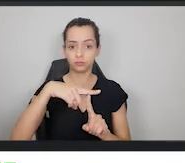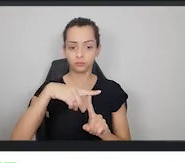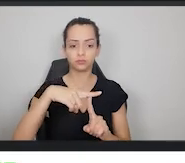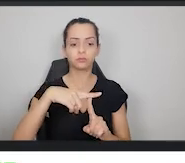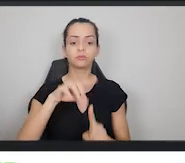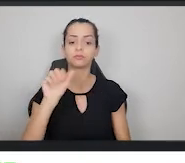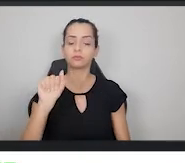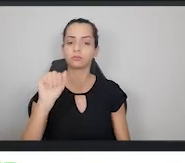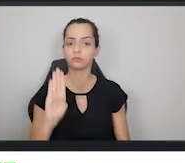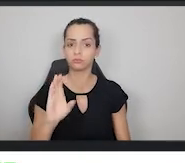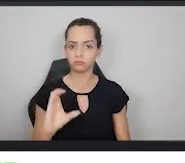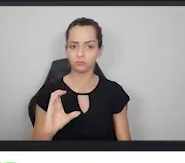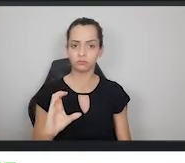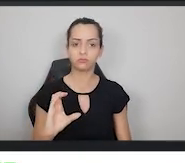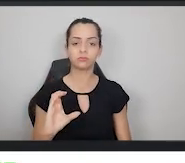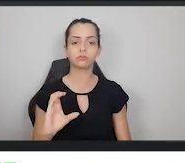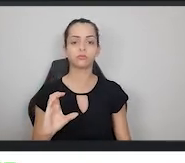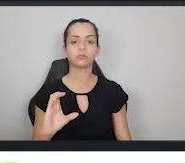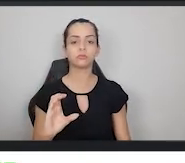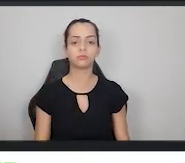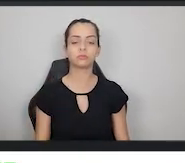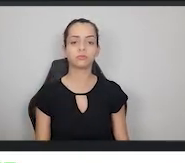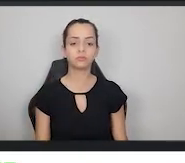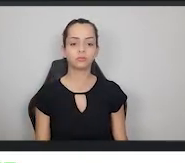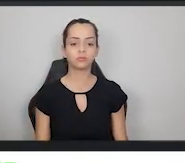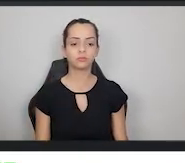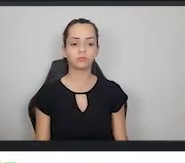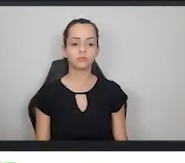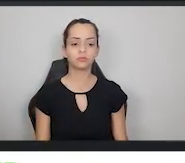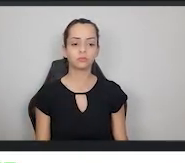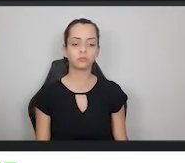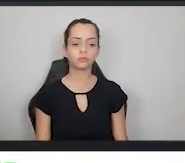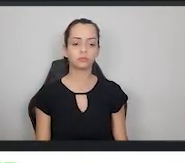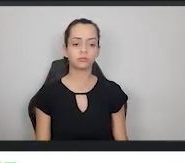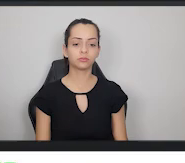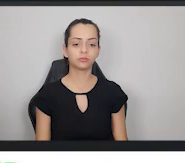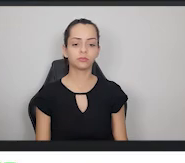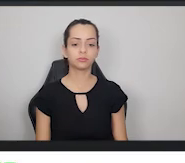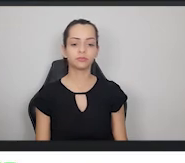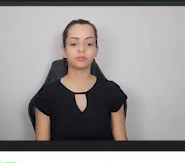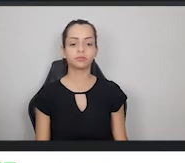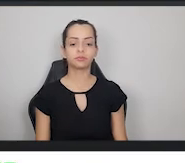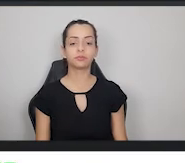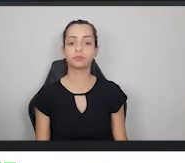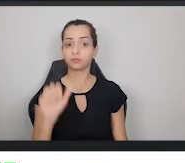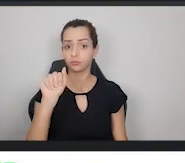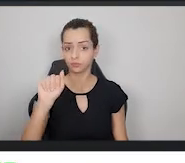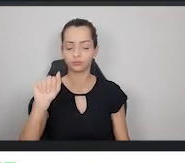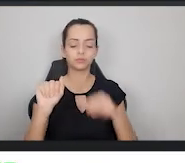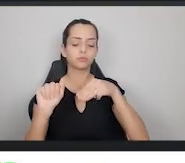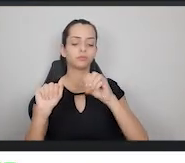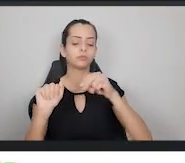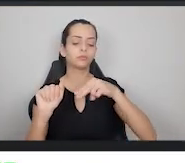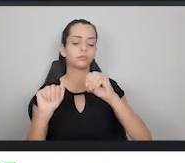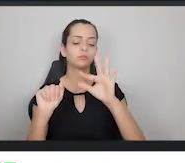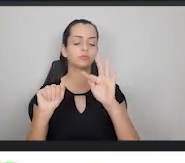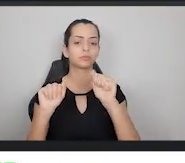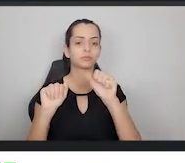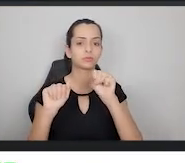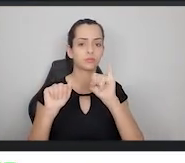BT para poder fazer a conexão do consumidor. E aqui os circuitos internos já de uma residência, só para